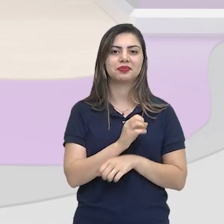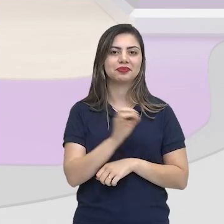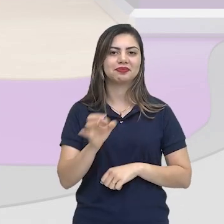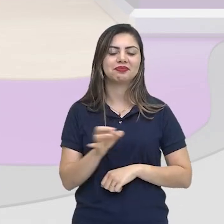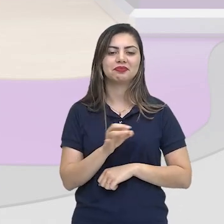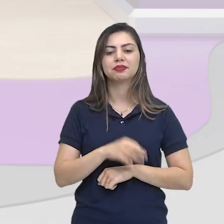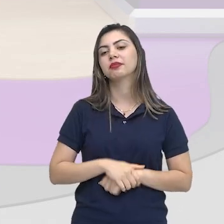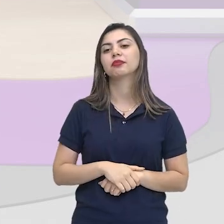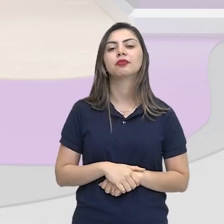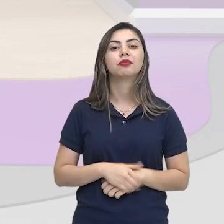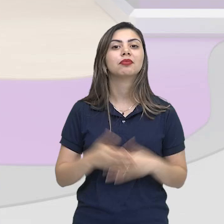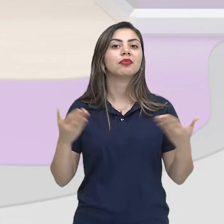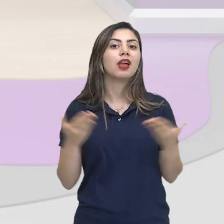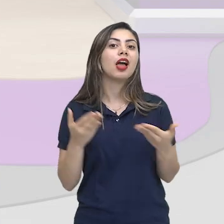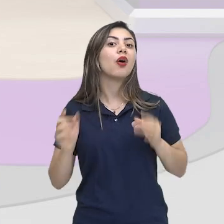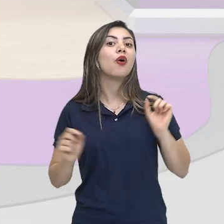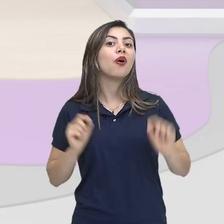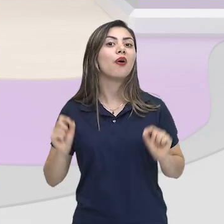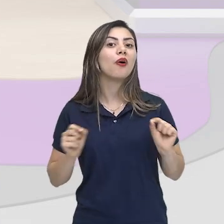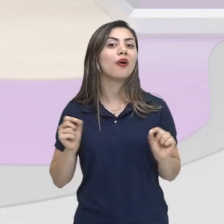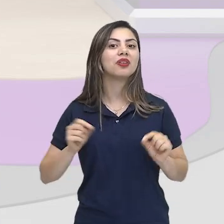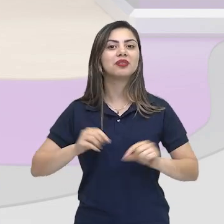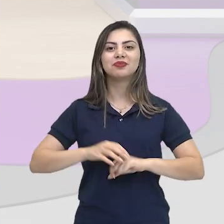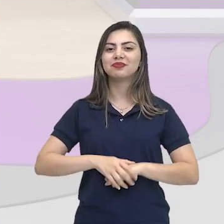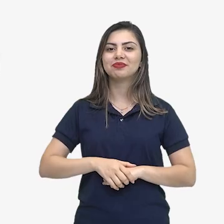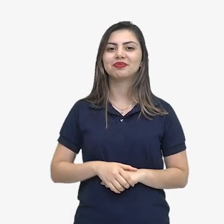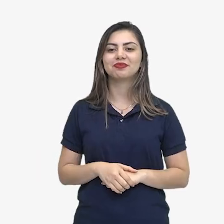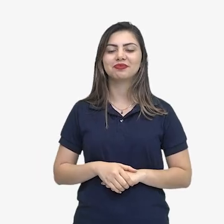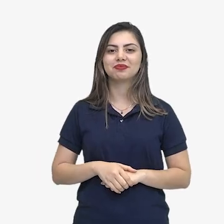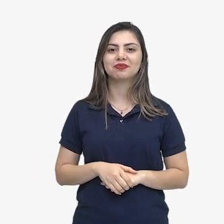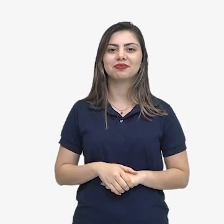facilmente resolvê-los. E agora o que a gente vai fazer?